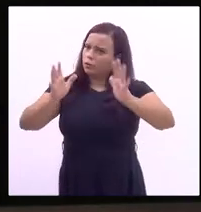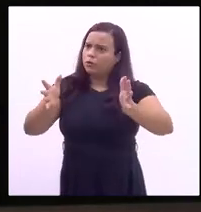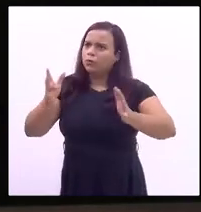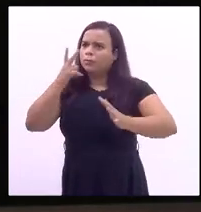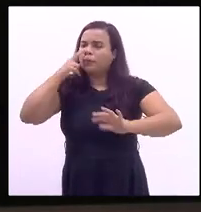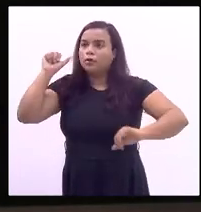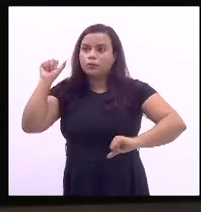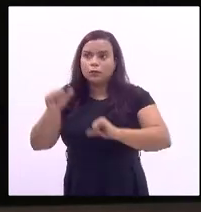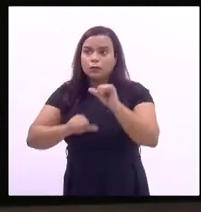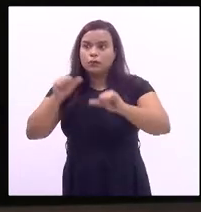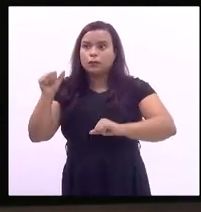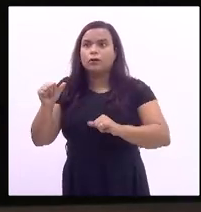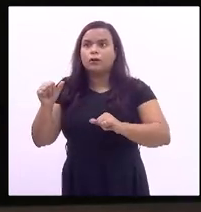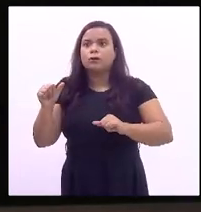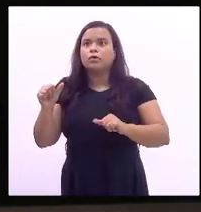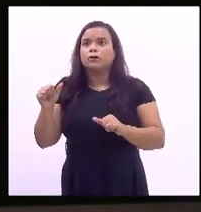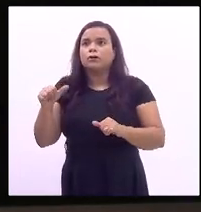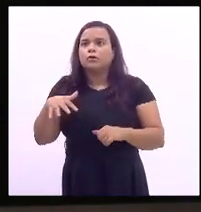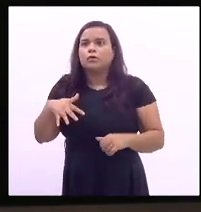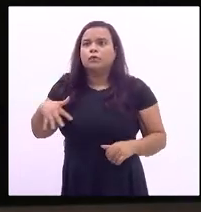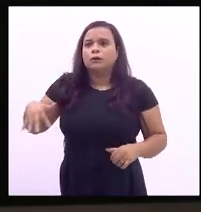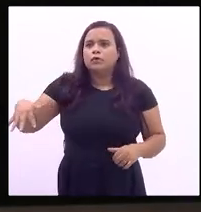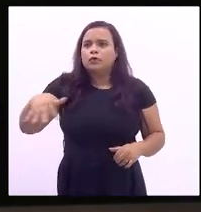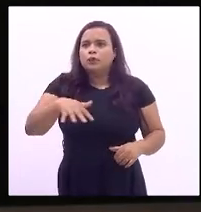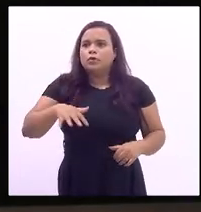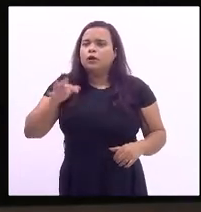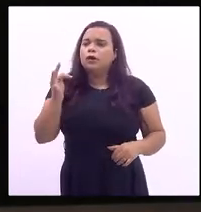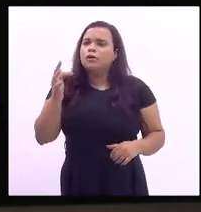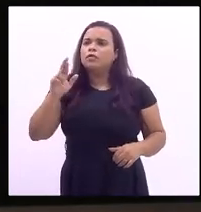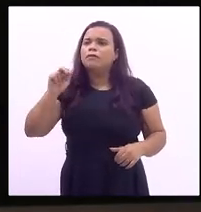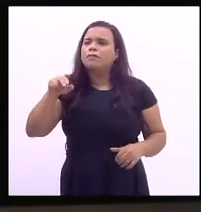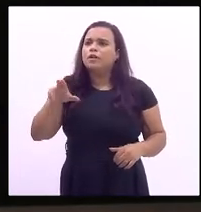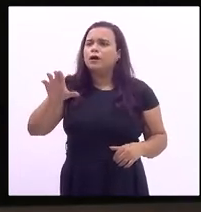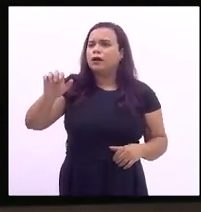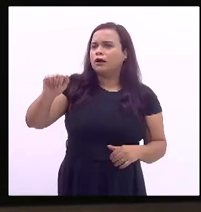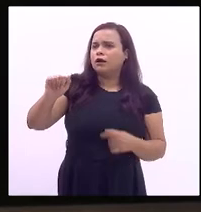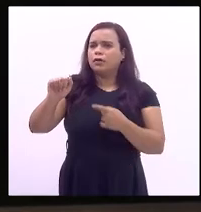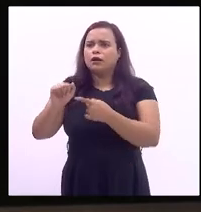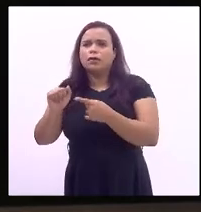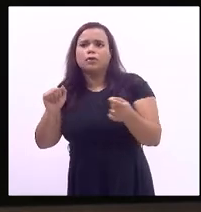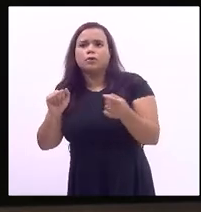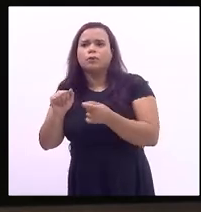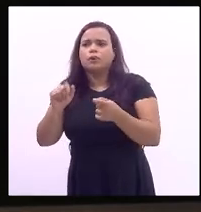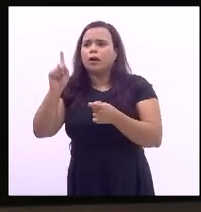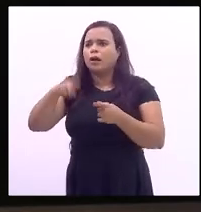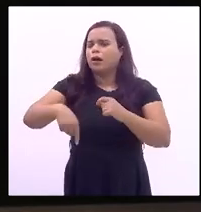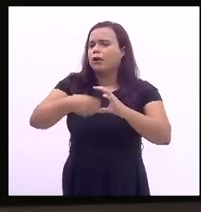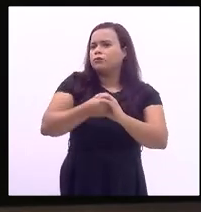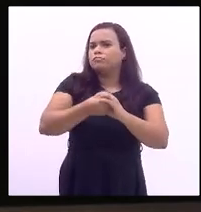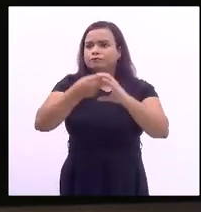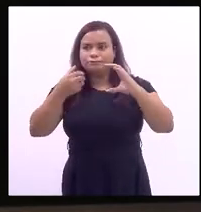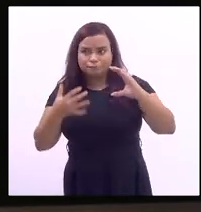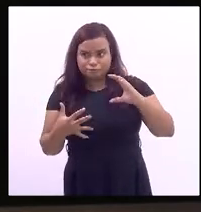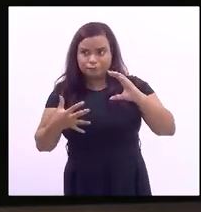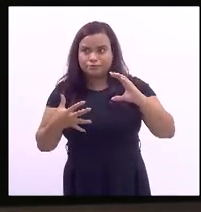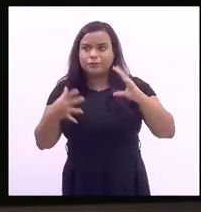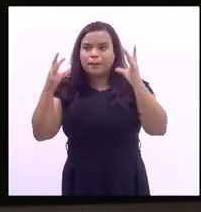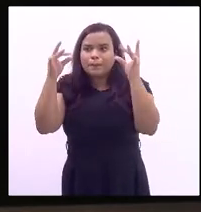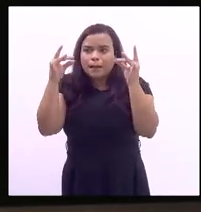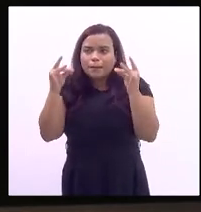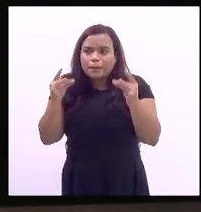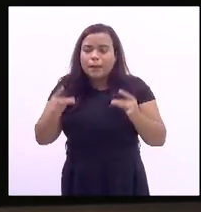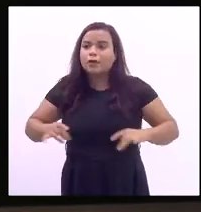transforma numa zona ou uma zona franca Essa zona franca como características todas